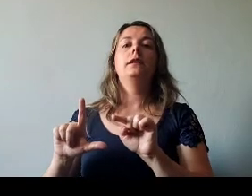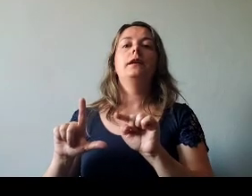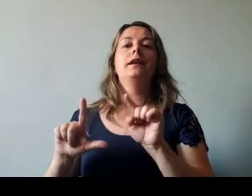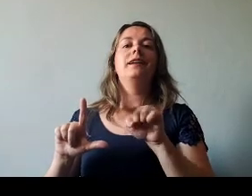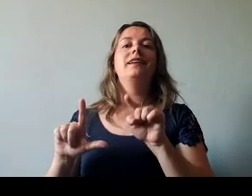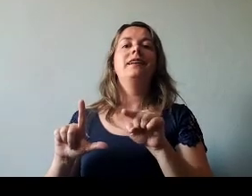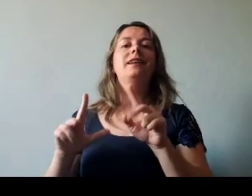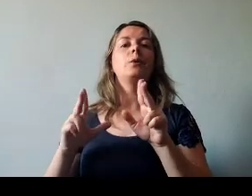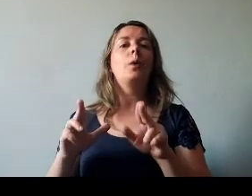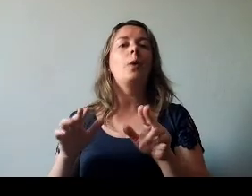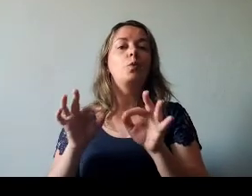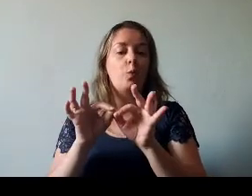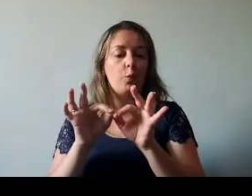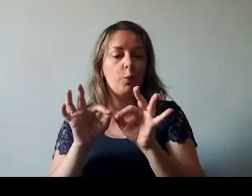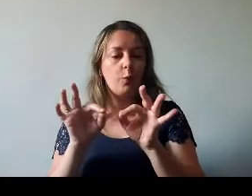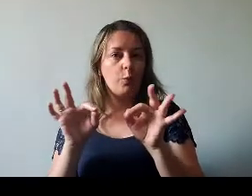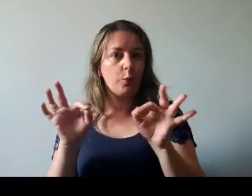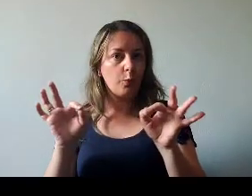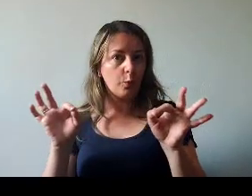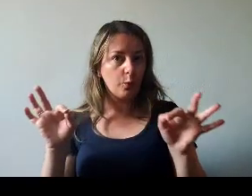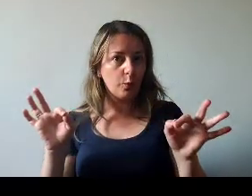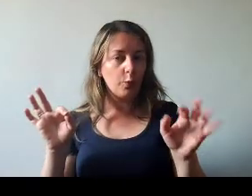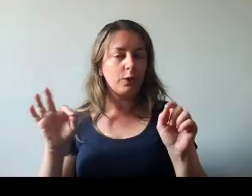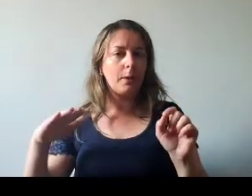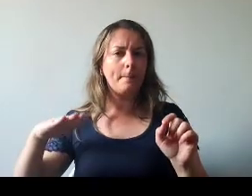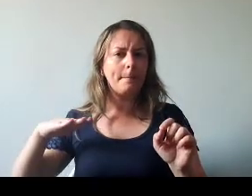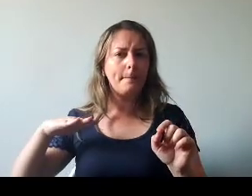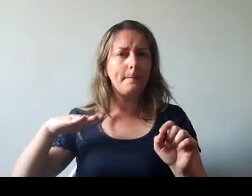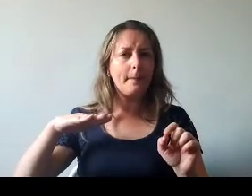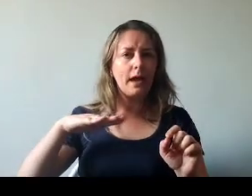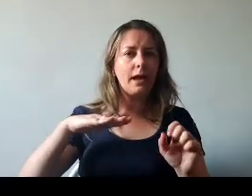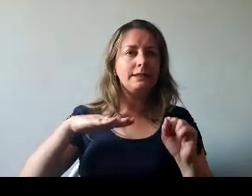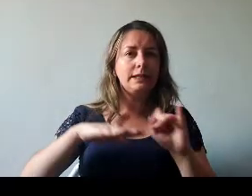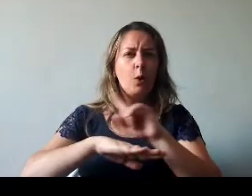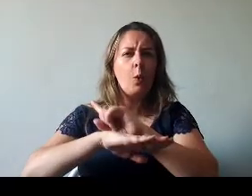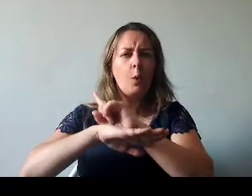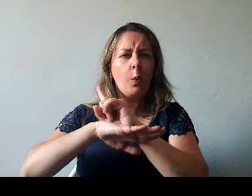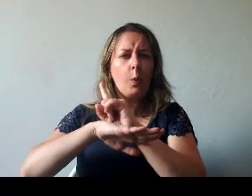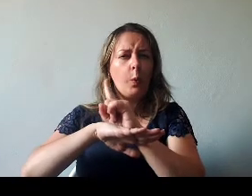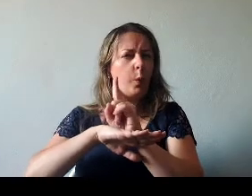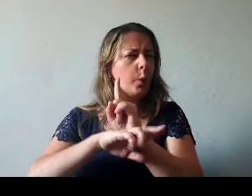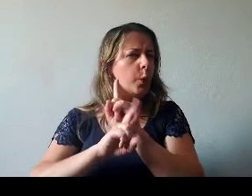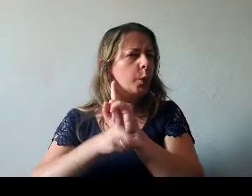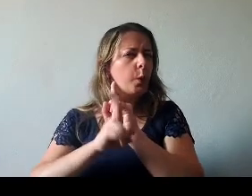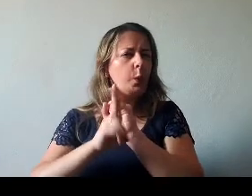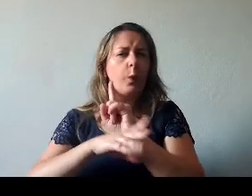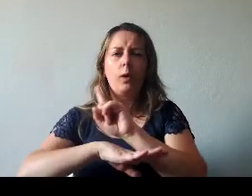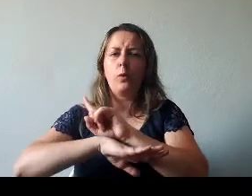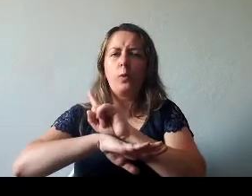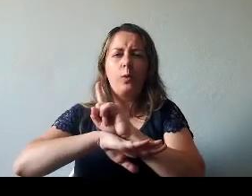que o corpo percorreria se a velocidade dele fosse constante. Se a velocidade fosse constante igual a